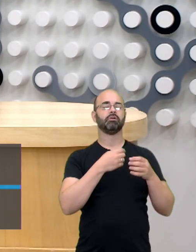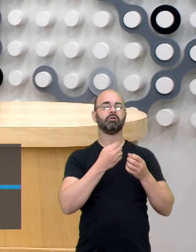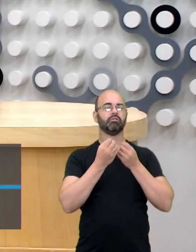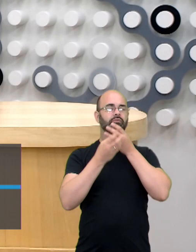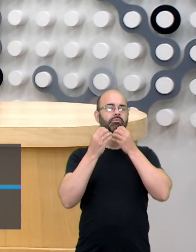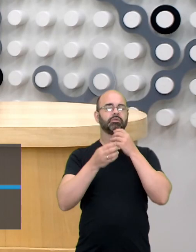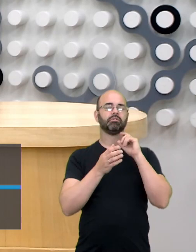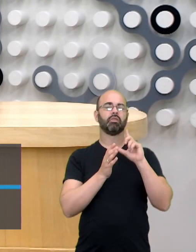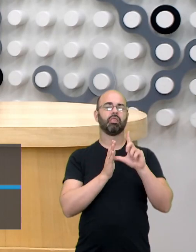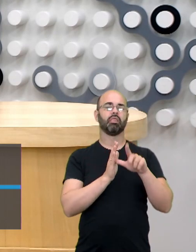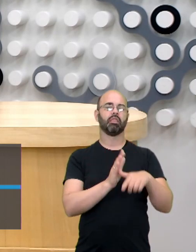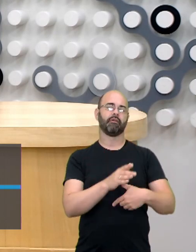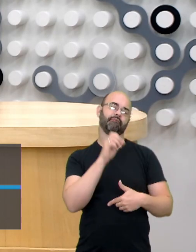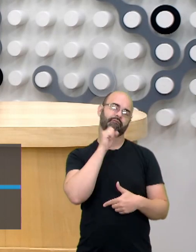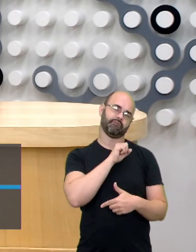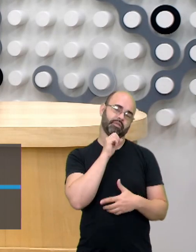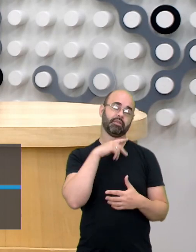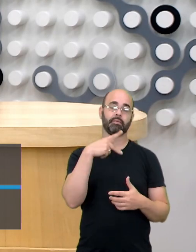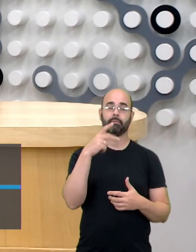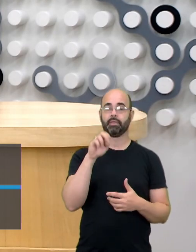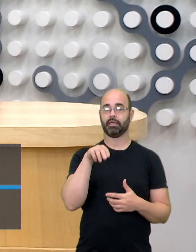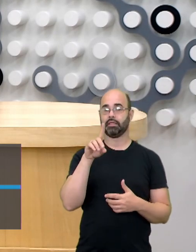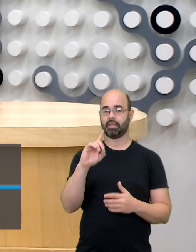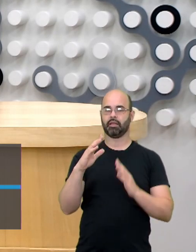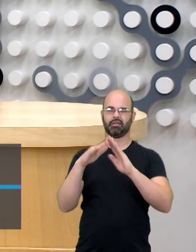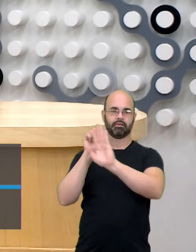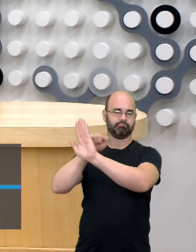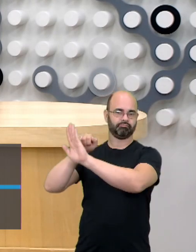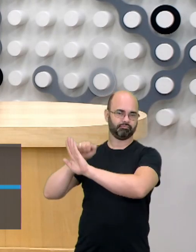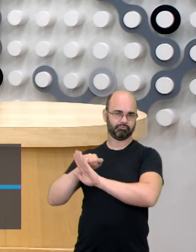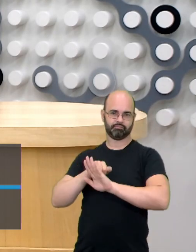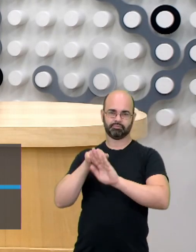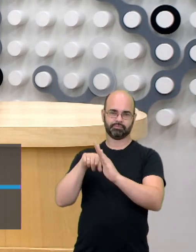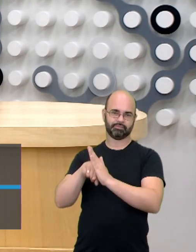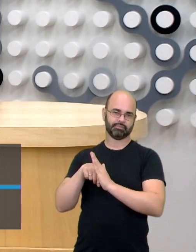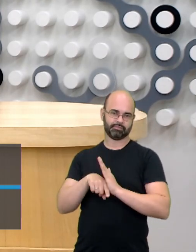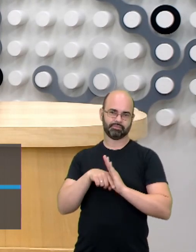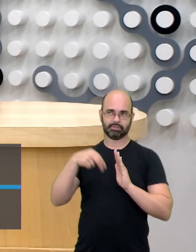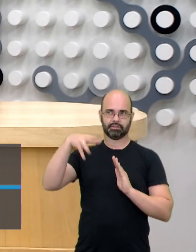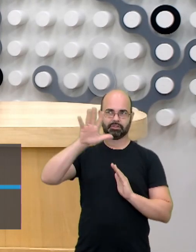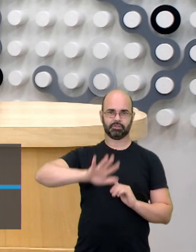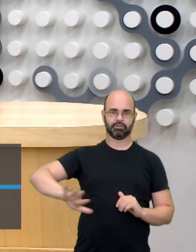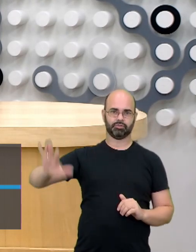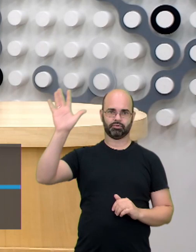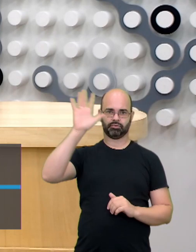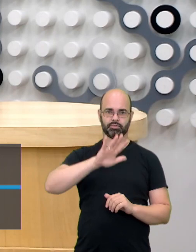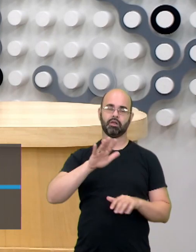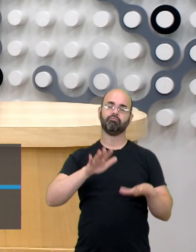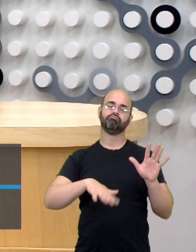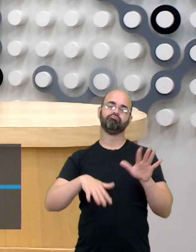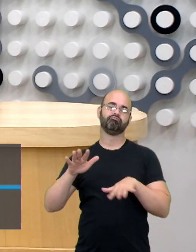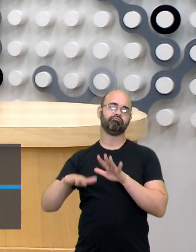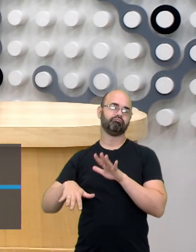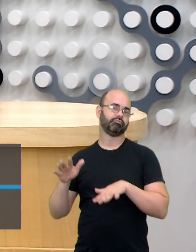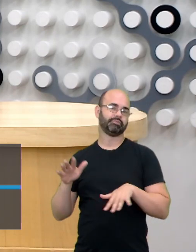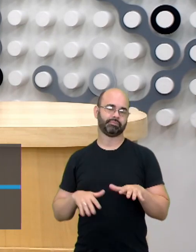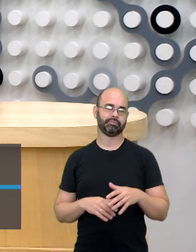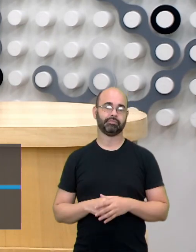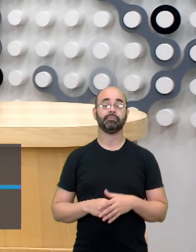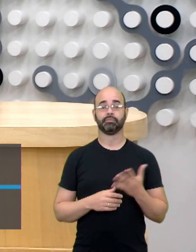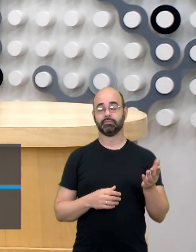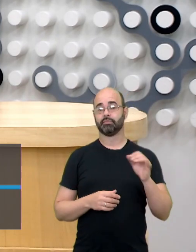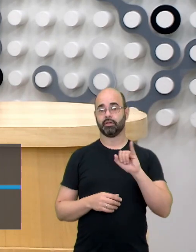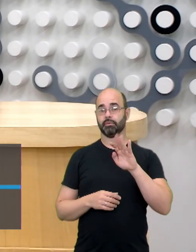O PNAD, que é Pesquisa Nacional por Amostra de Domicílio, ela é de vários, pode ser variáveis, entendeu? E também é feita